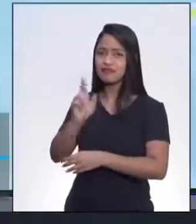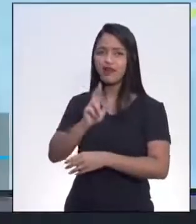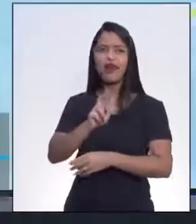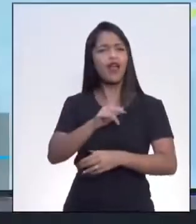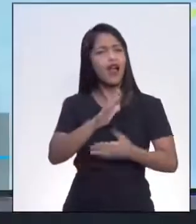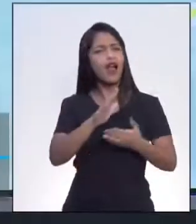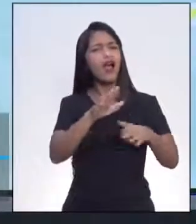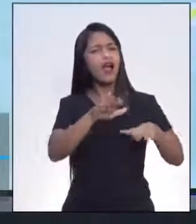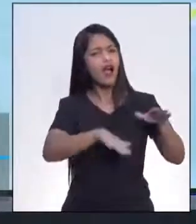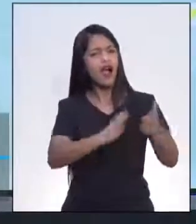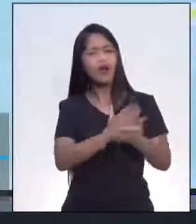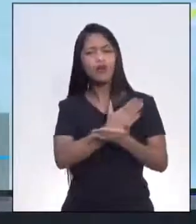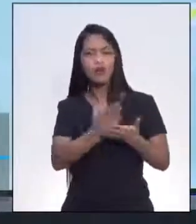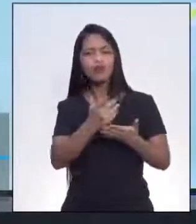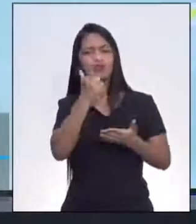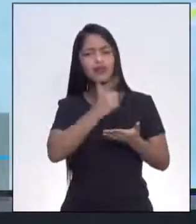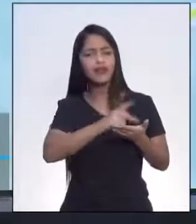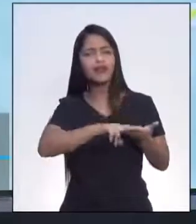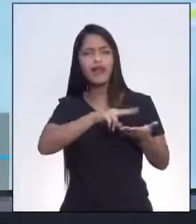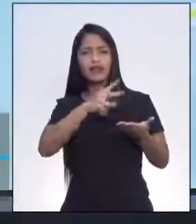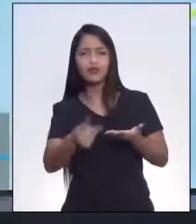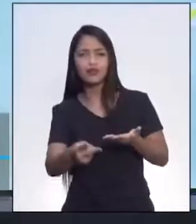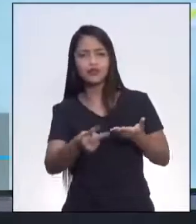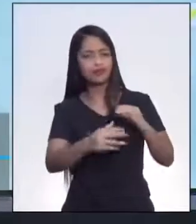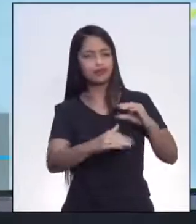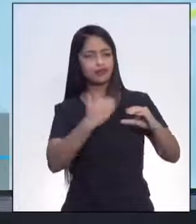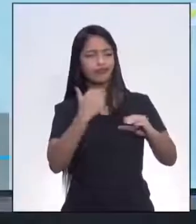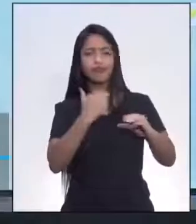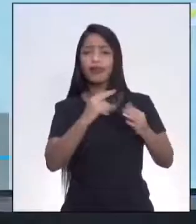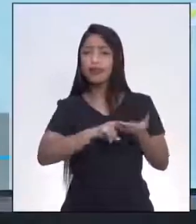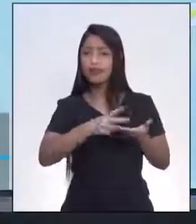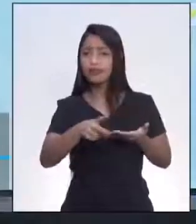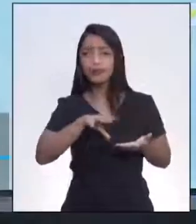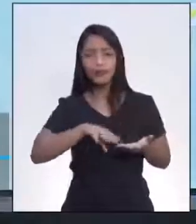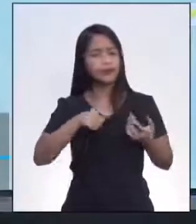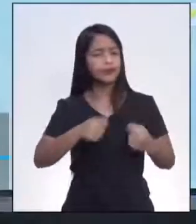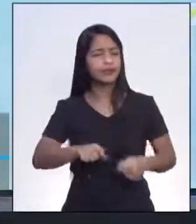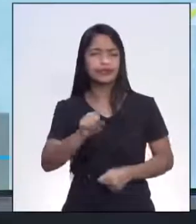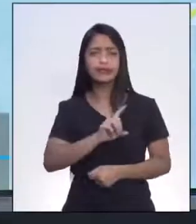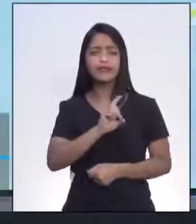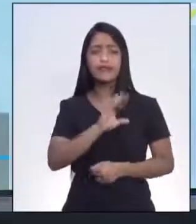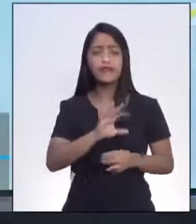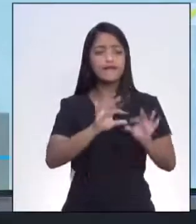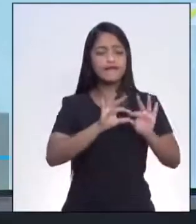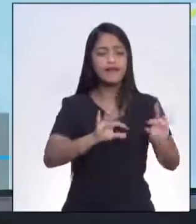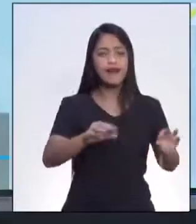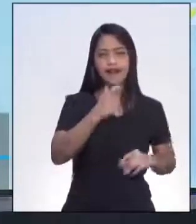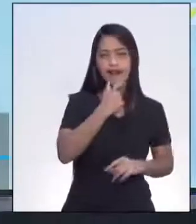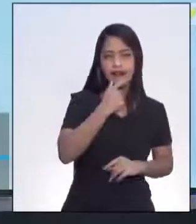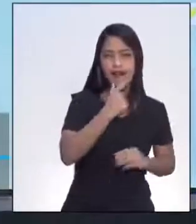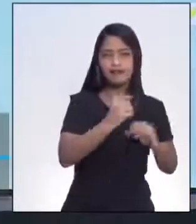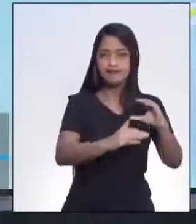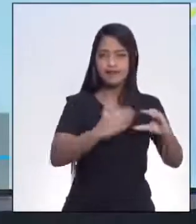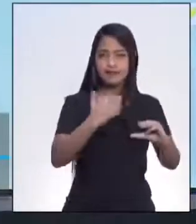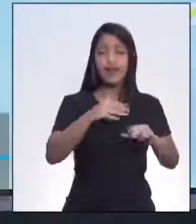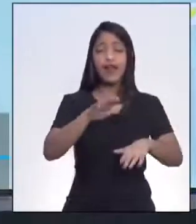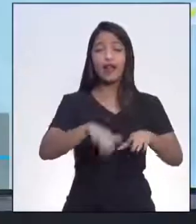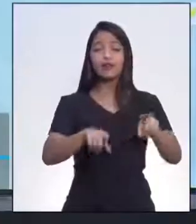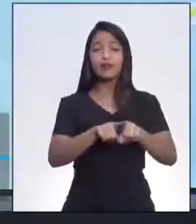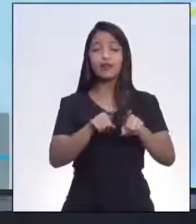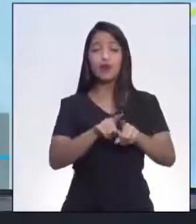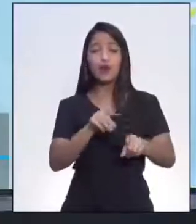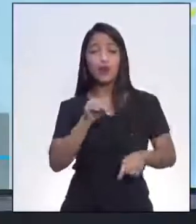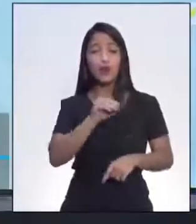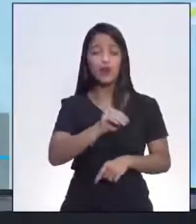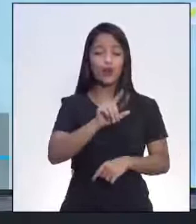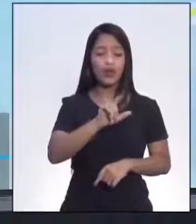precisa traduzir, não. Escreve só a frase. Uns escreveram a sentença inteira e colocaram o link word bem grande para a gente observar.